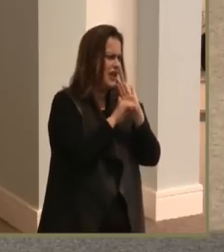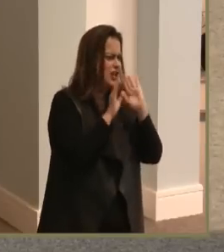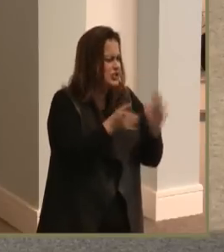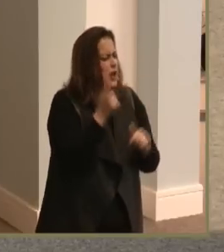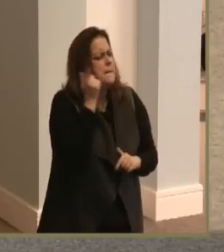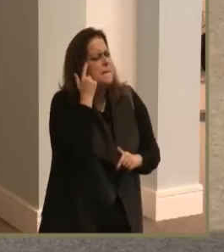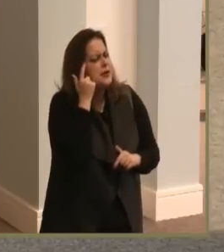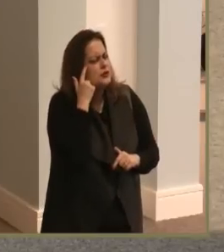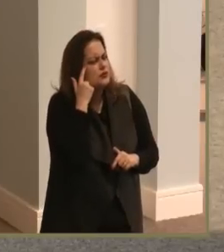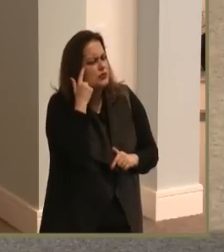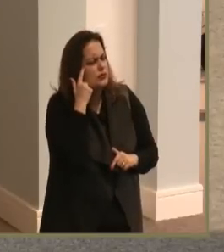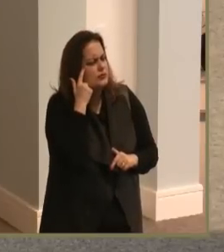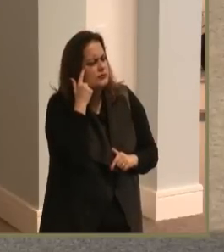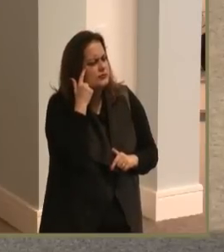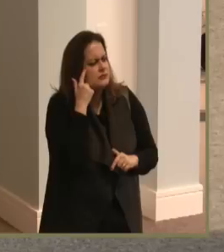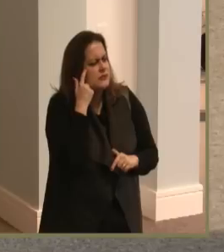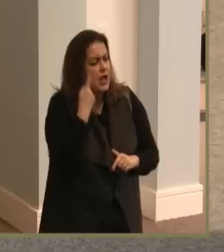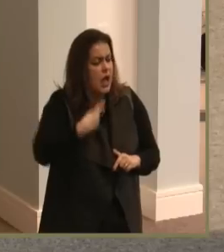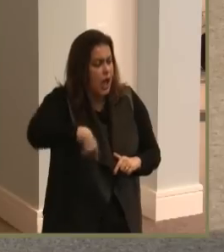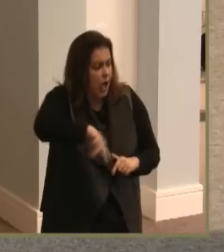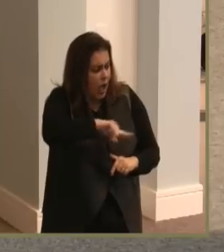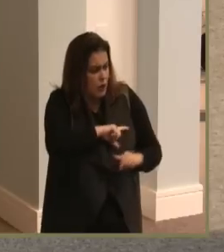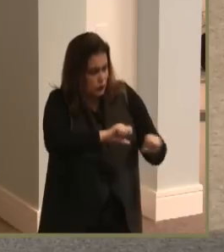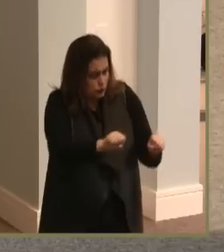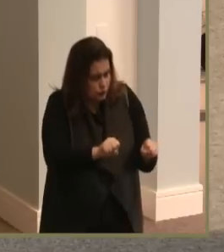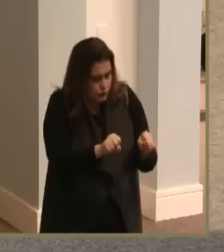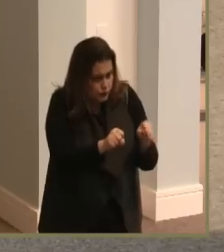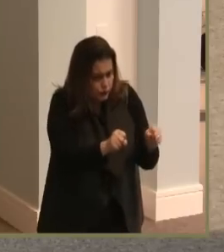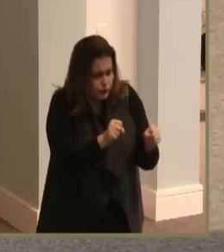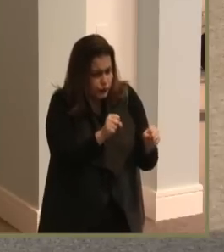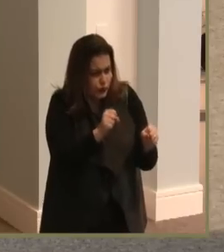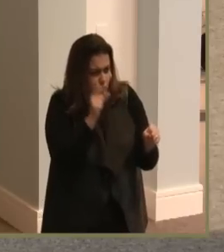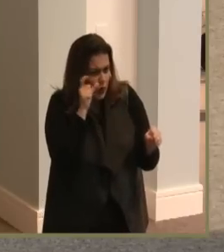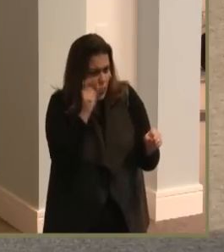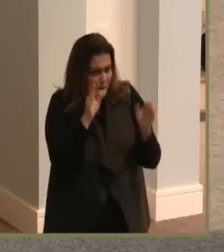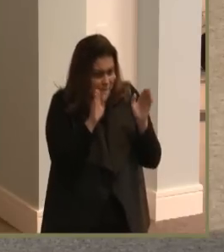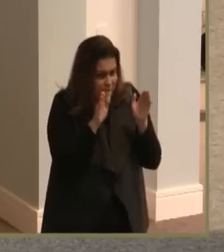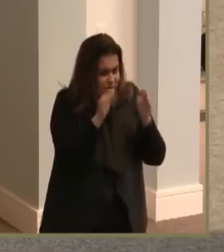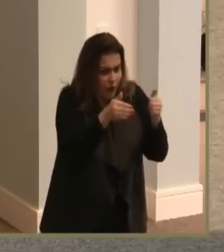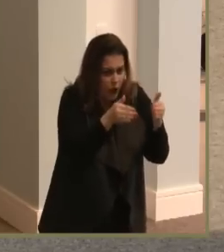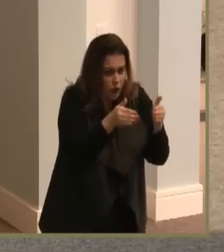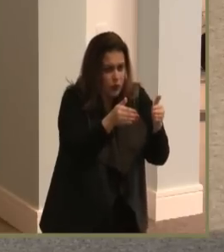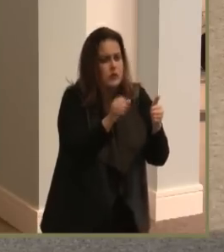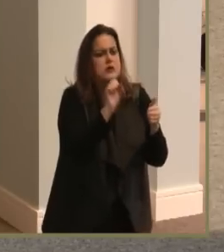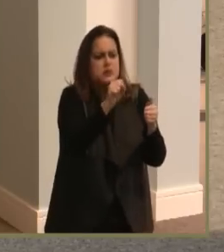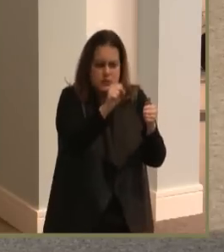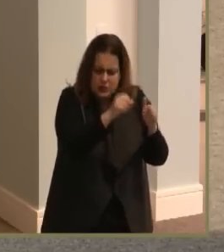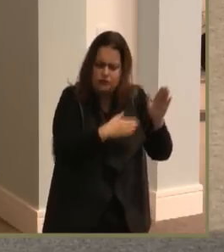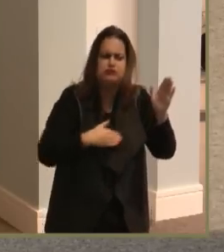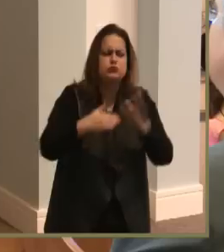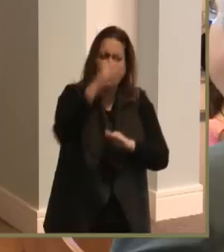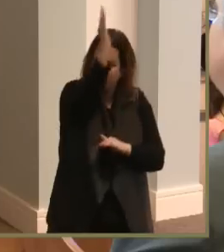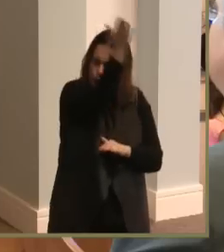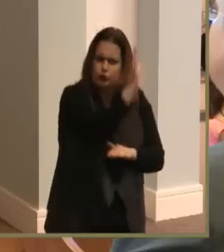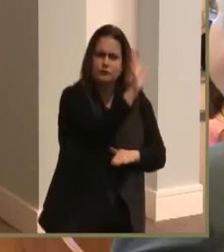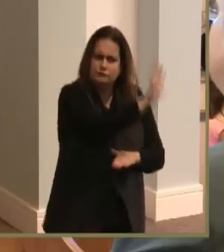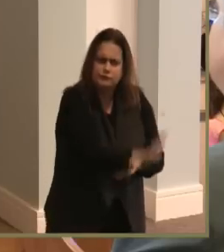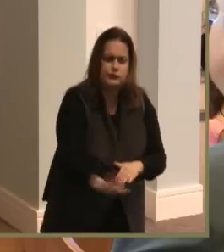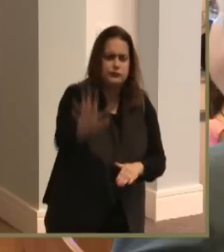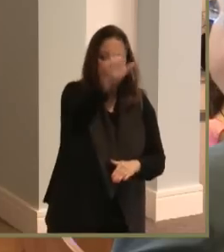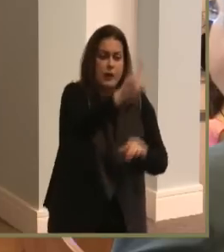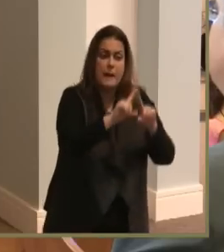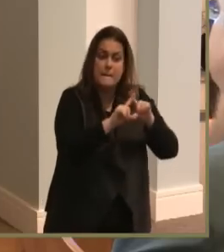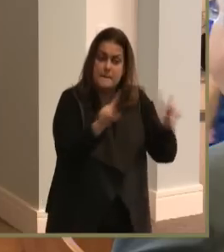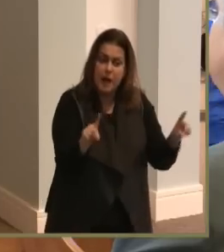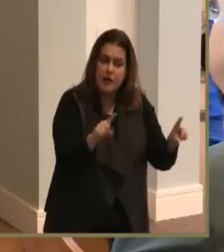nisto? O nosso investimento, o nosso olhar, ele deve ser sim para todas as regiões do Brasil e do mundo, mas nós não podemos